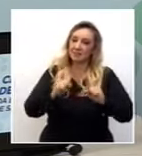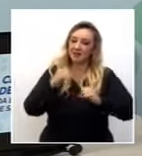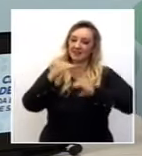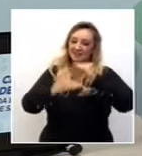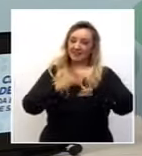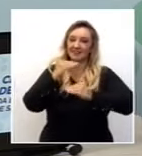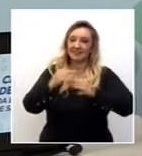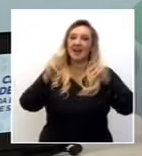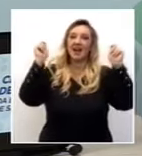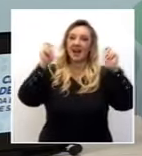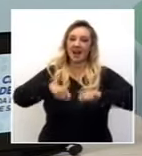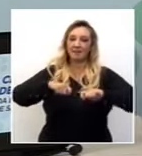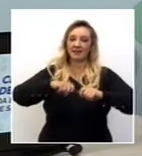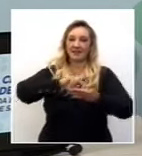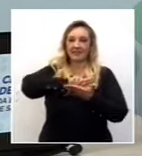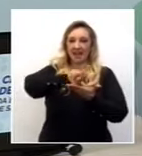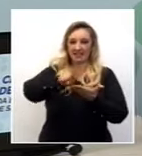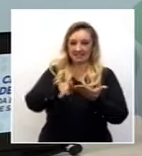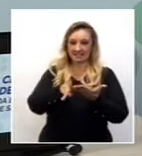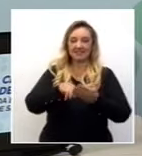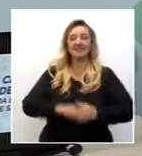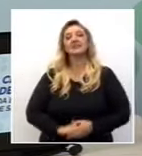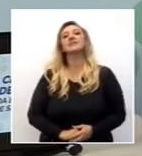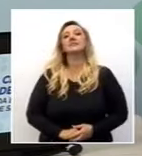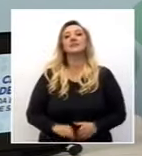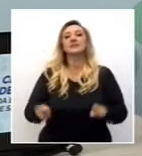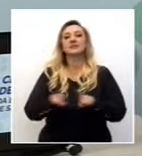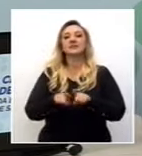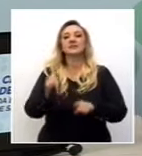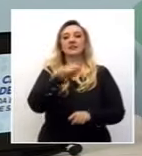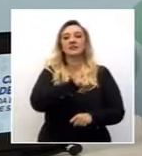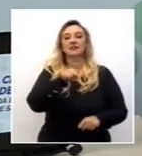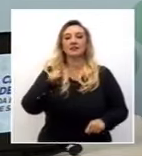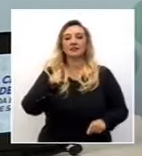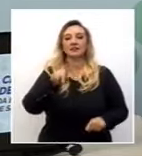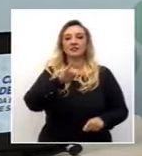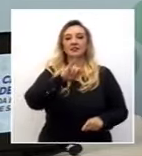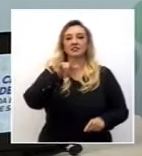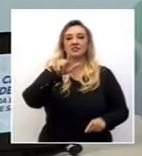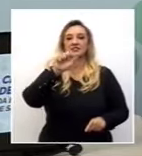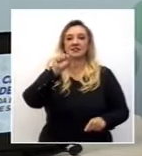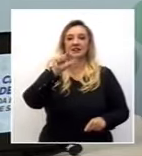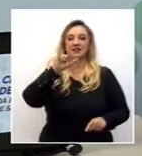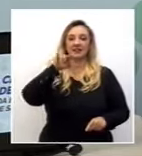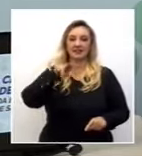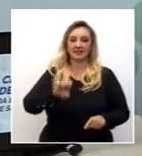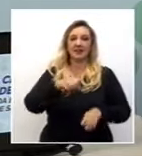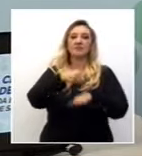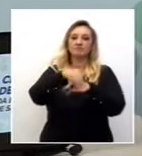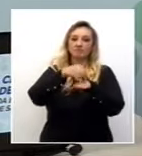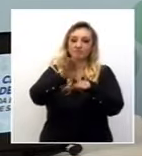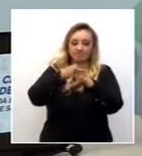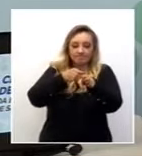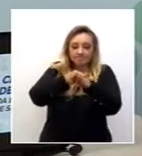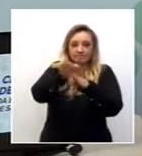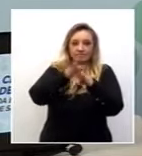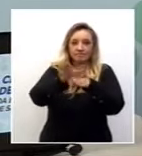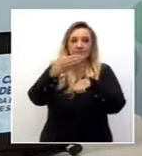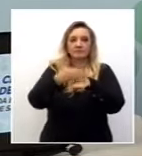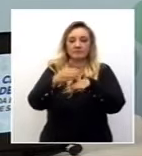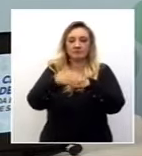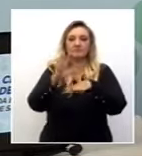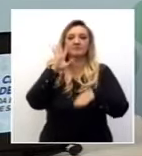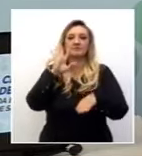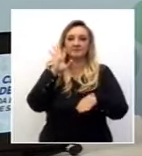desenvolvidos com essas habilidades, né? A professora Gislaine, atividades orientadas, interessante também,